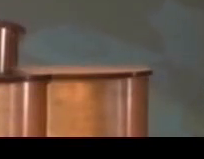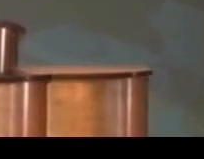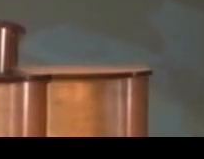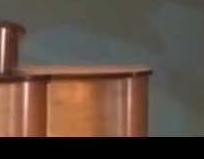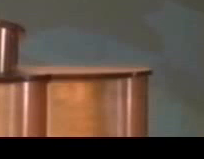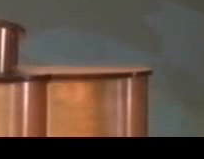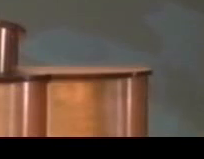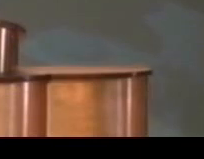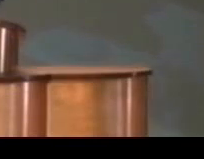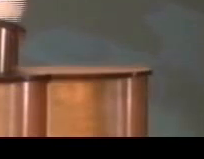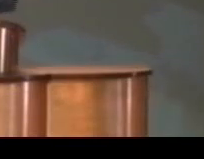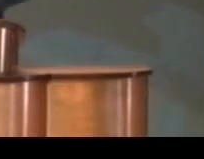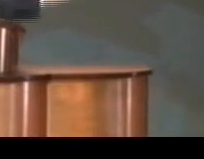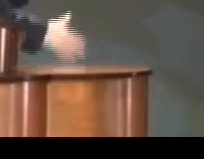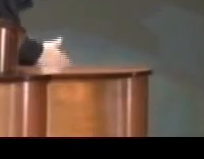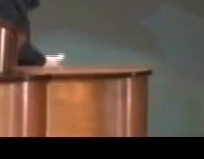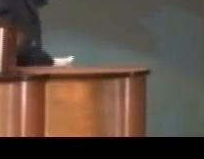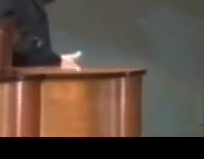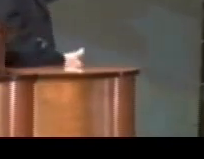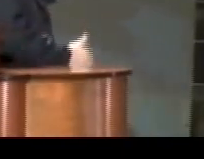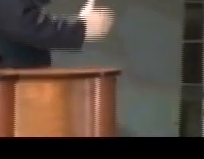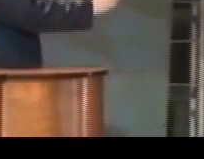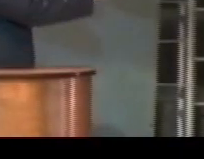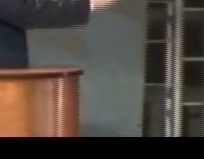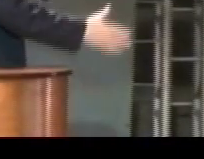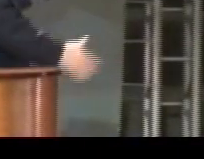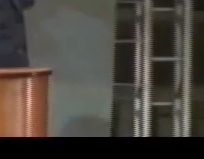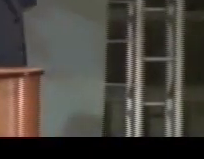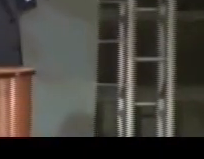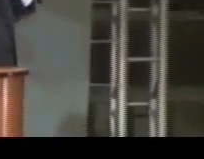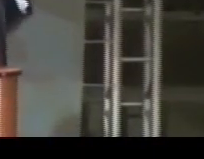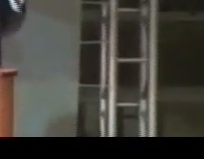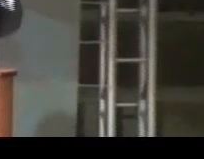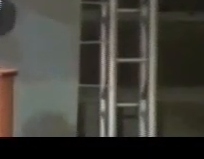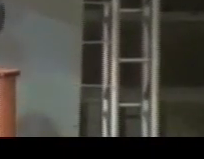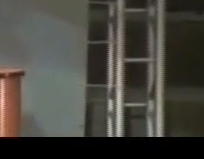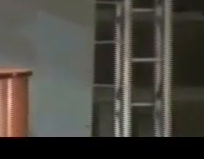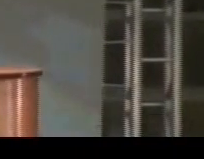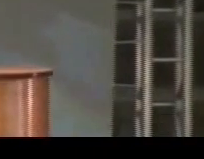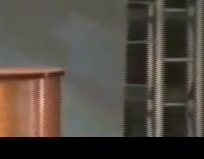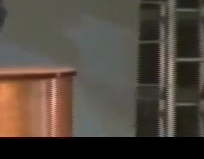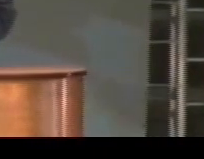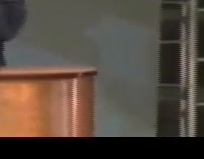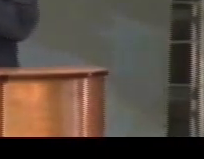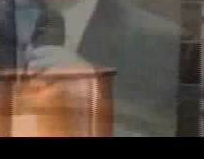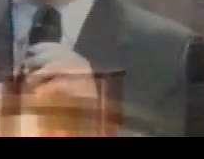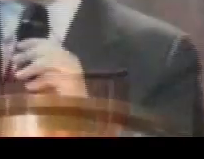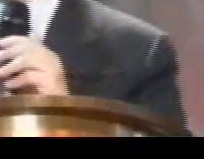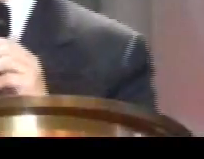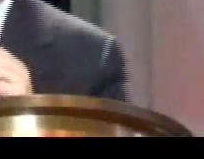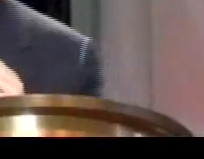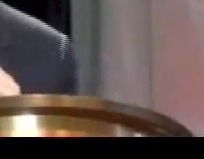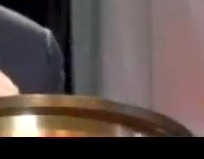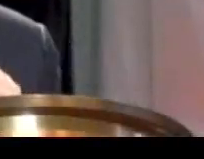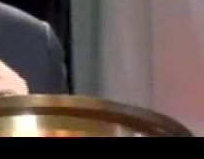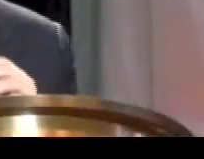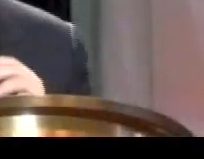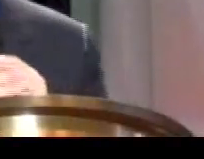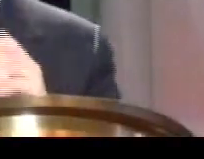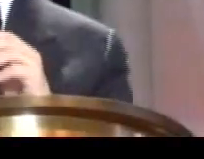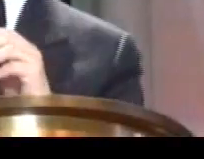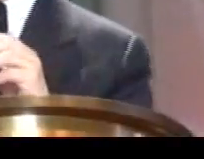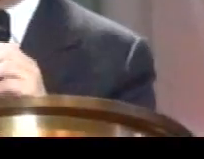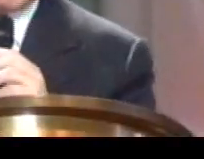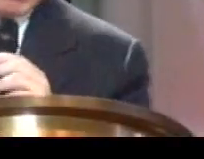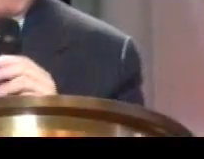branco colocado, e o juízo de Deus sendo realizado. E nesse juízo, então vai ali